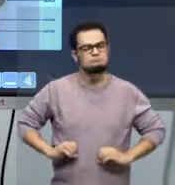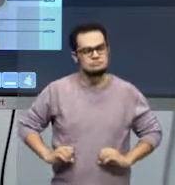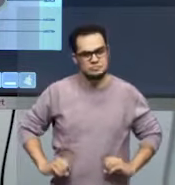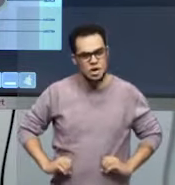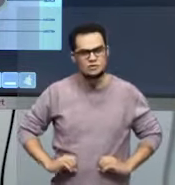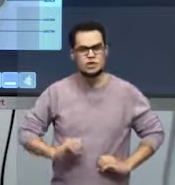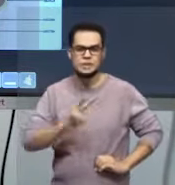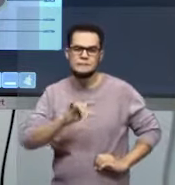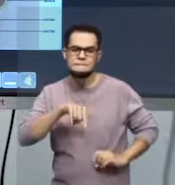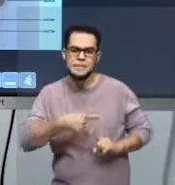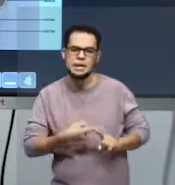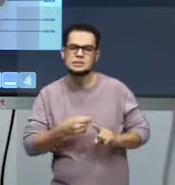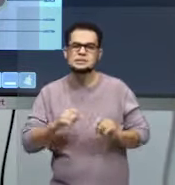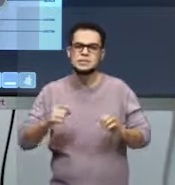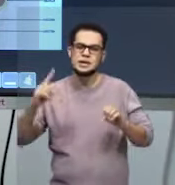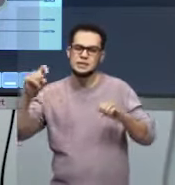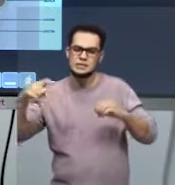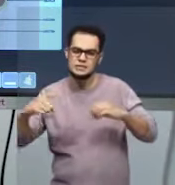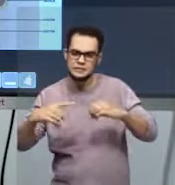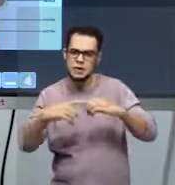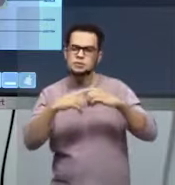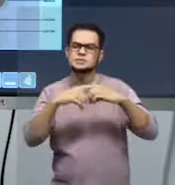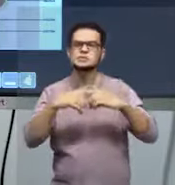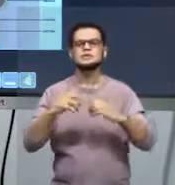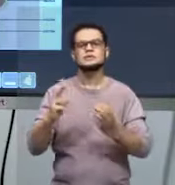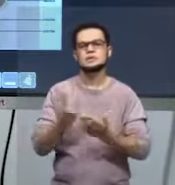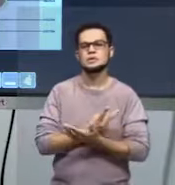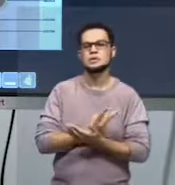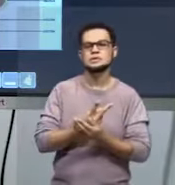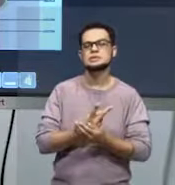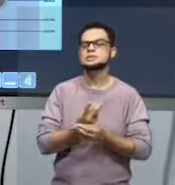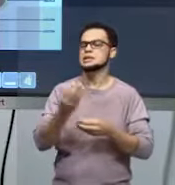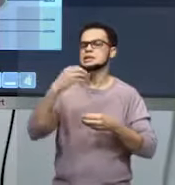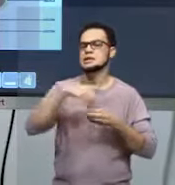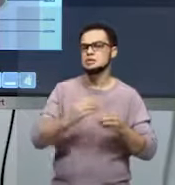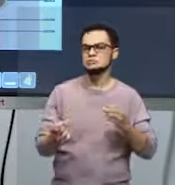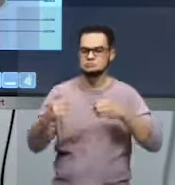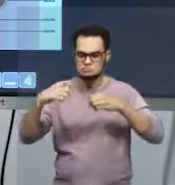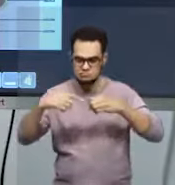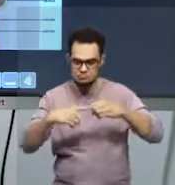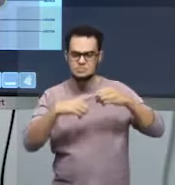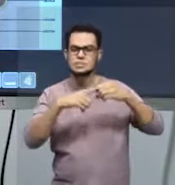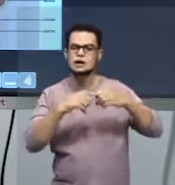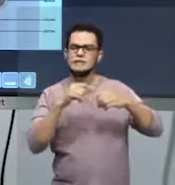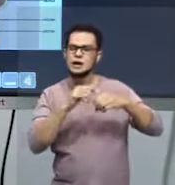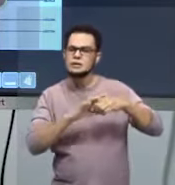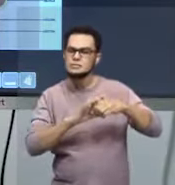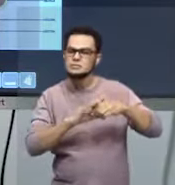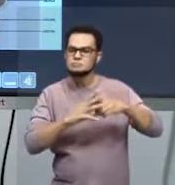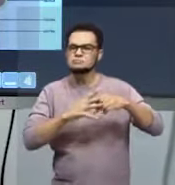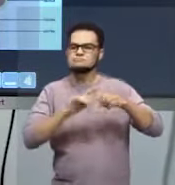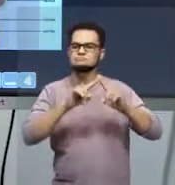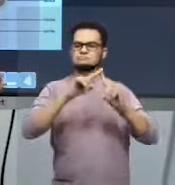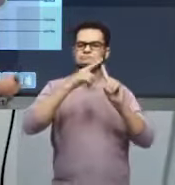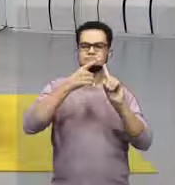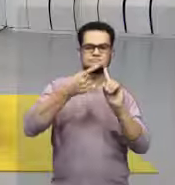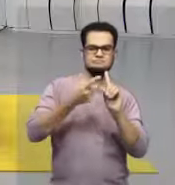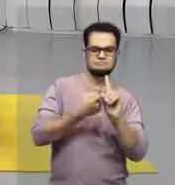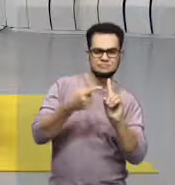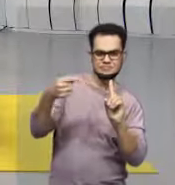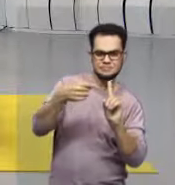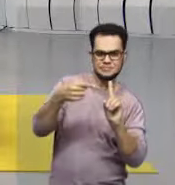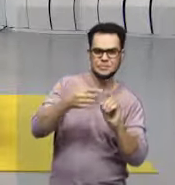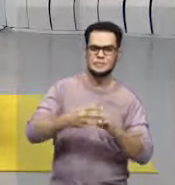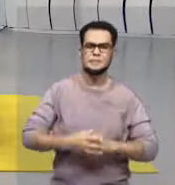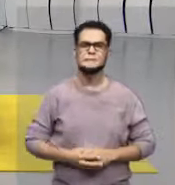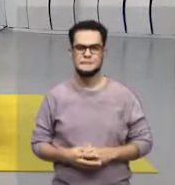promover a fecundação e também no interior do útero vai desenvolver o feto, né? Tá certo? Por